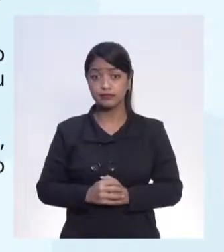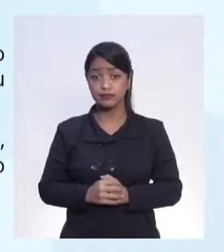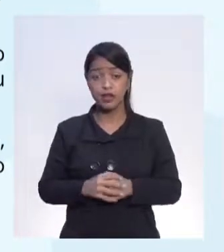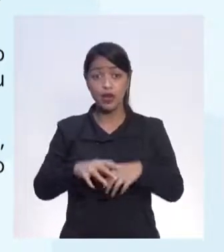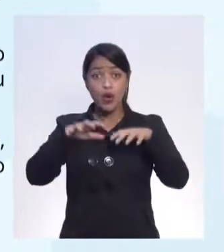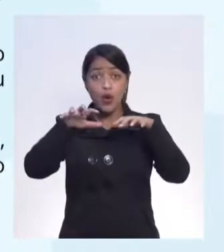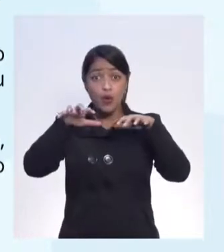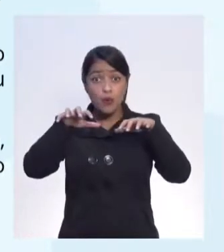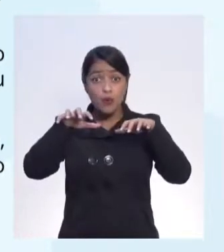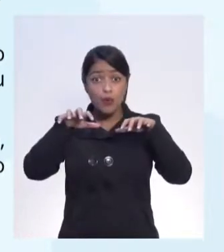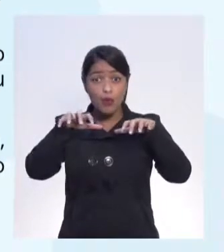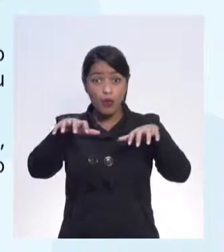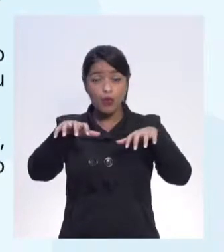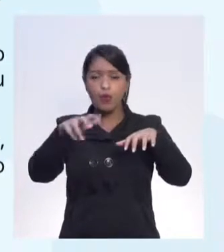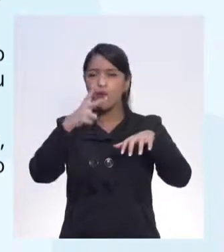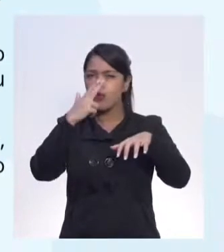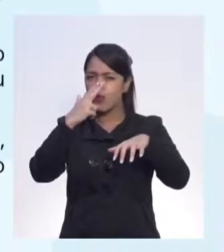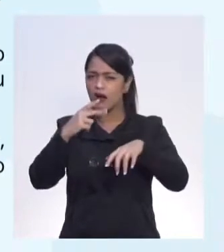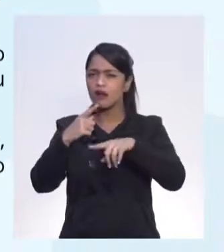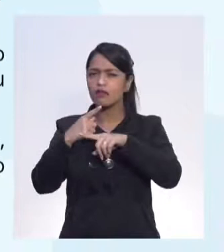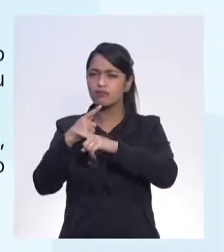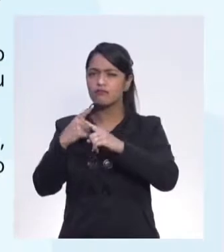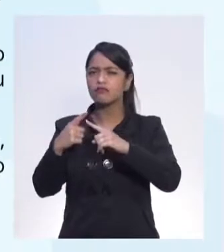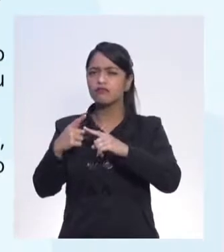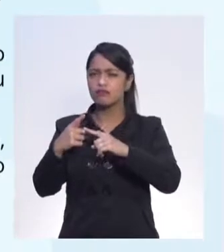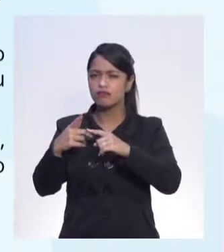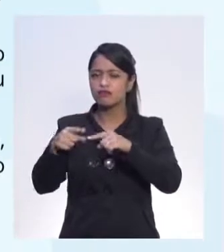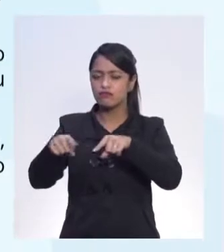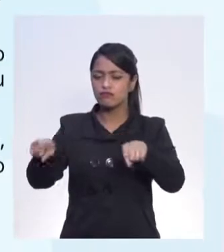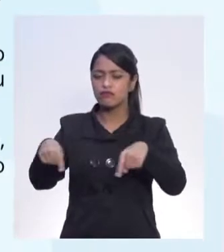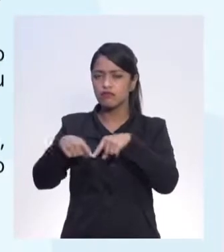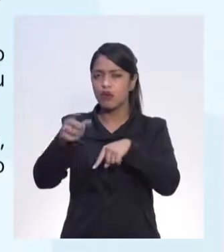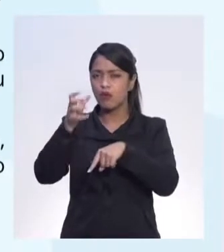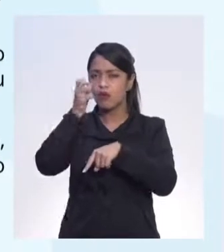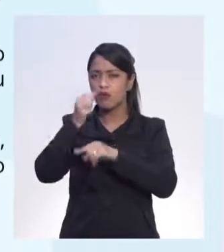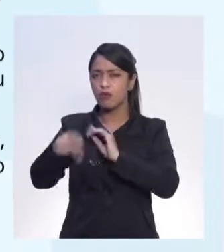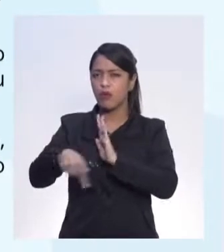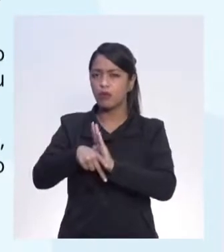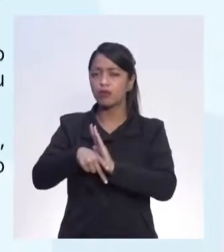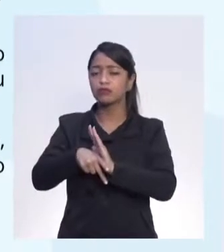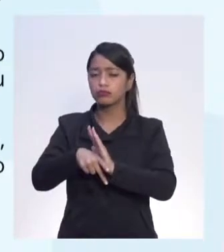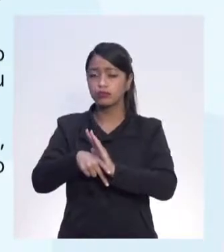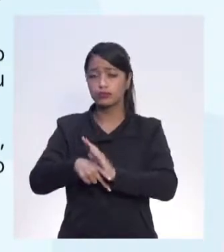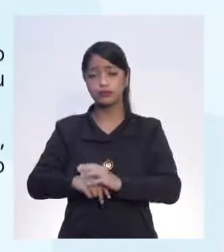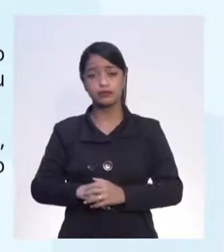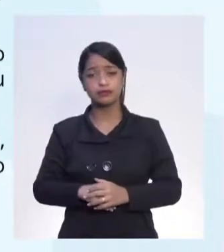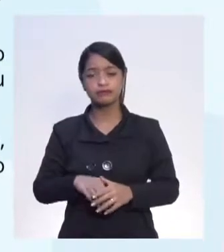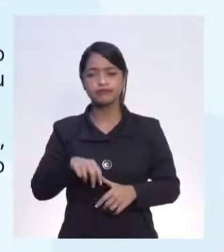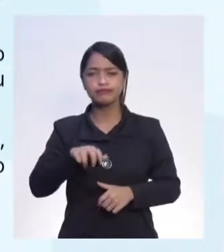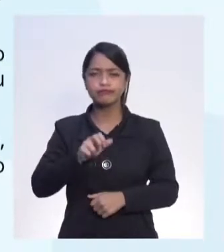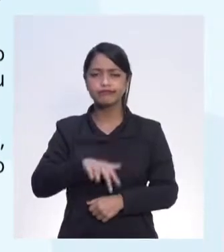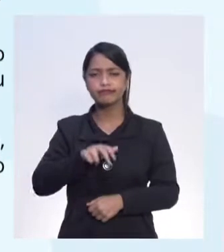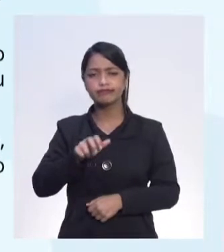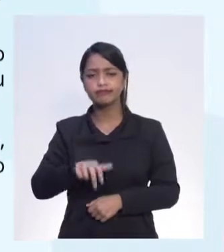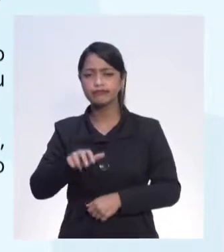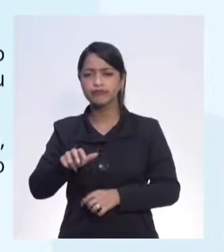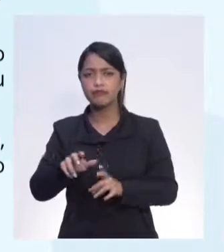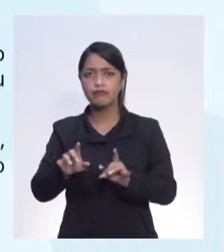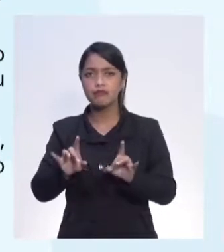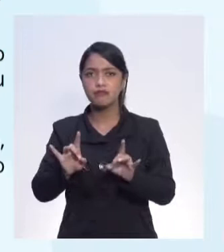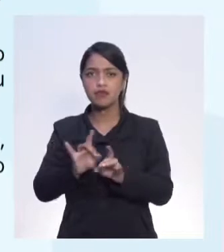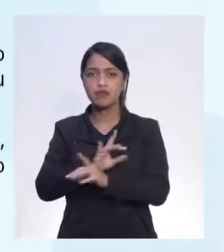ter seus aposentos por aqui. Uns passos mais e pronto! Lá